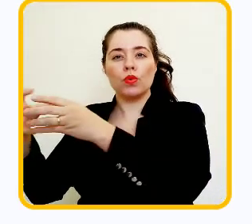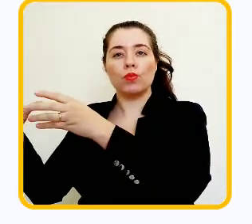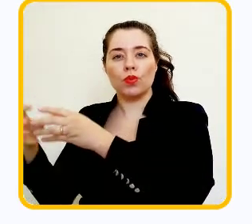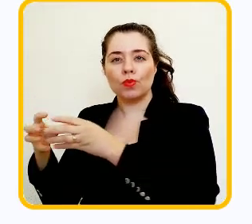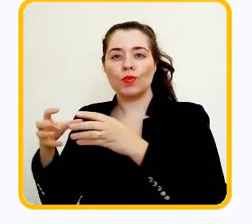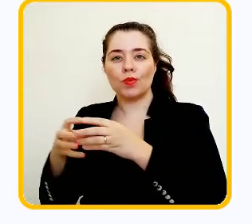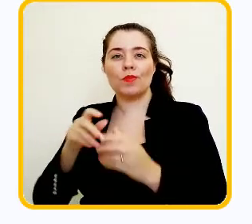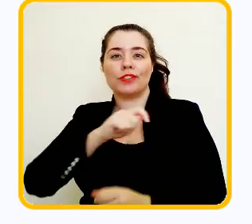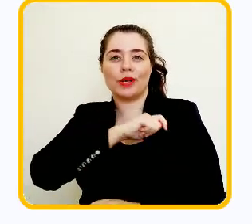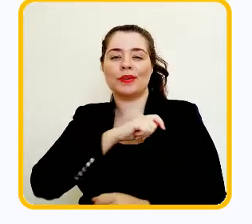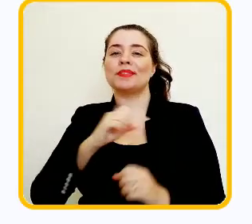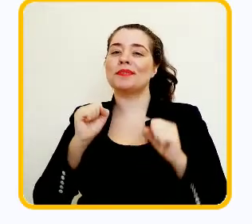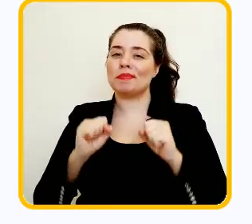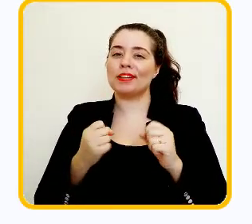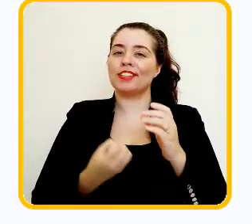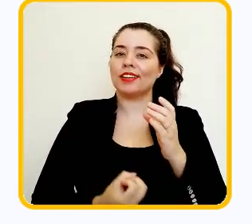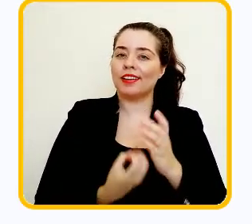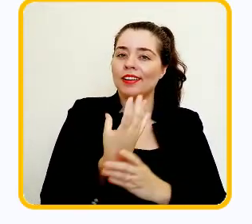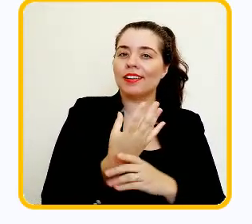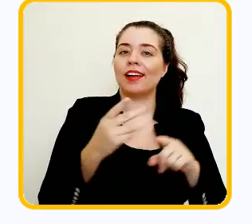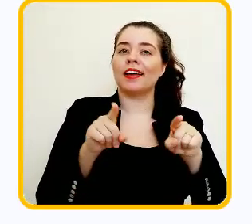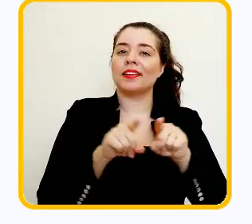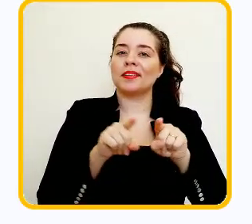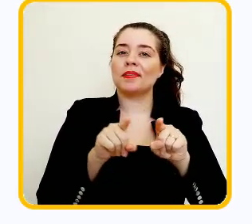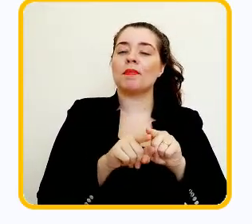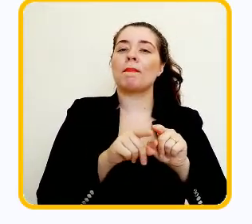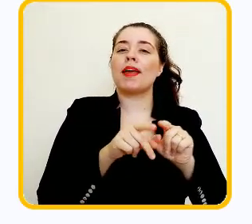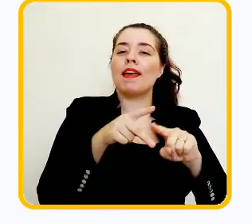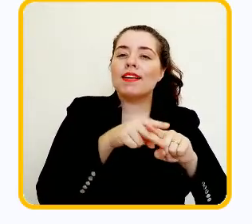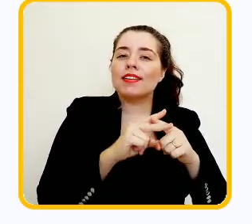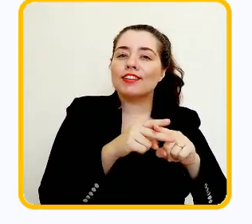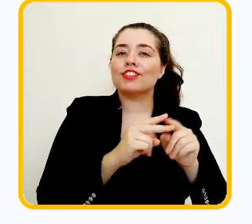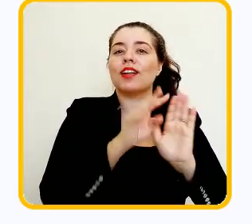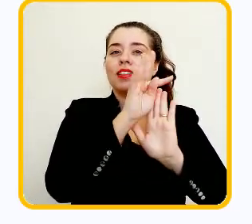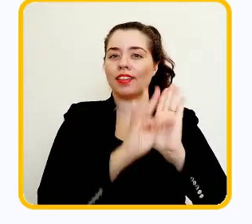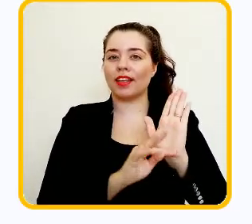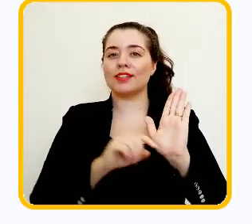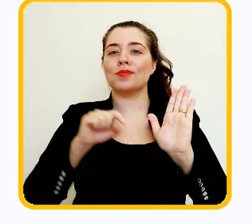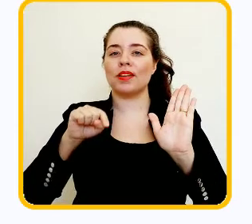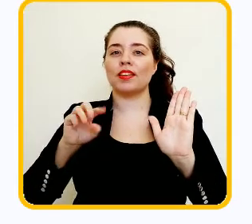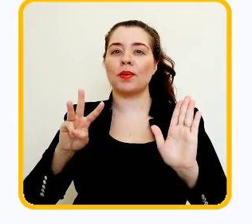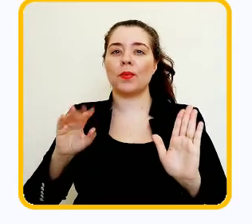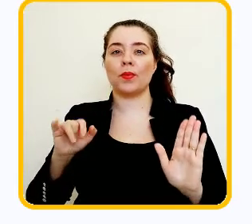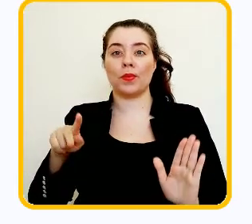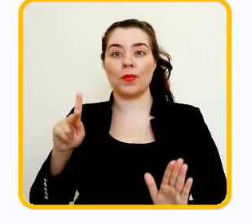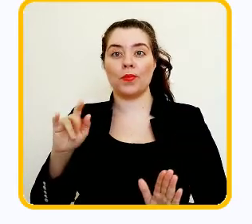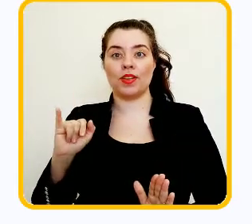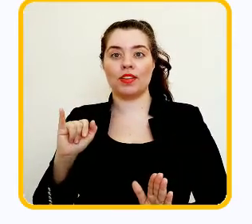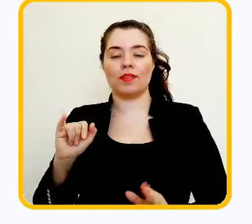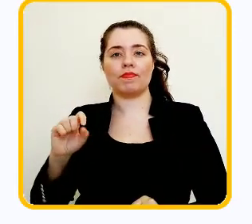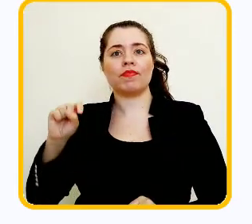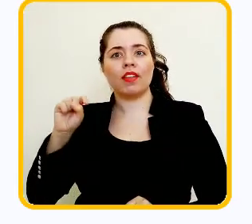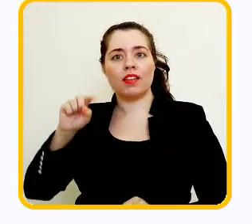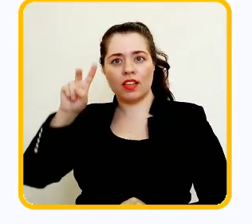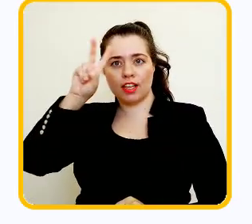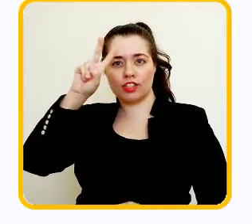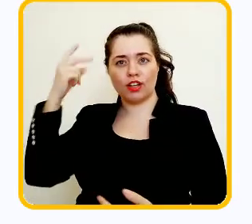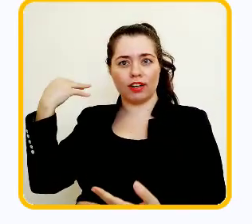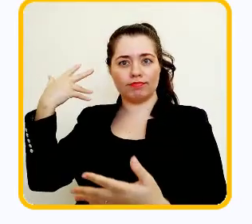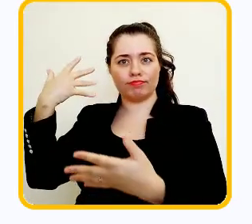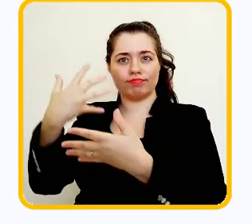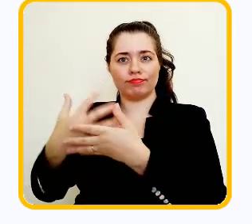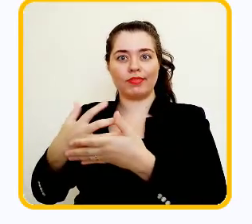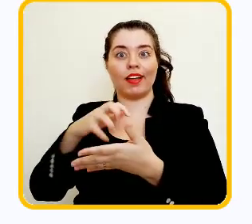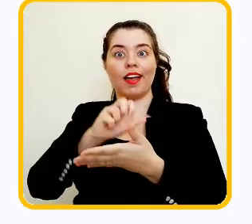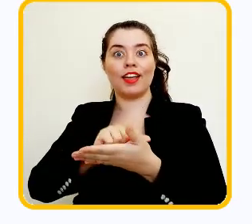individualmente, ou grupos de alunos, podem criar e editar páginas de textos na ferramenta Wiki. Ela registra